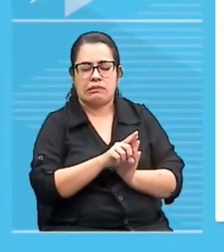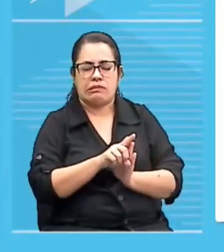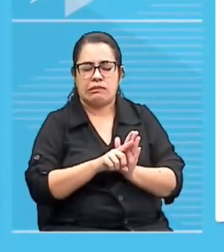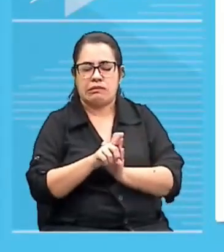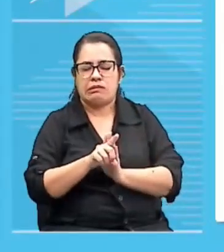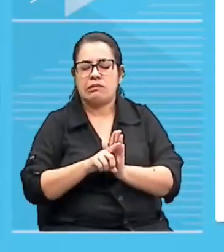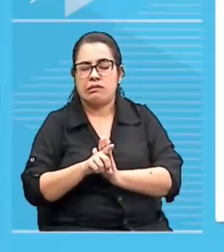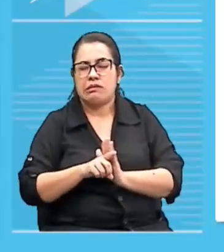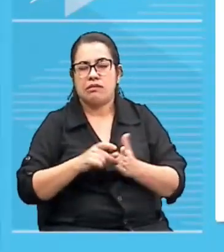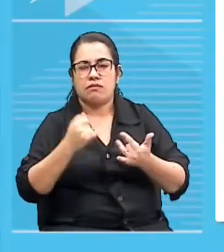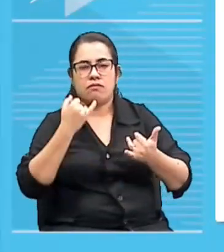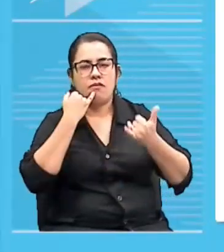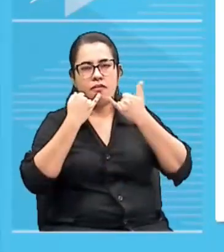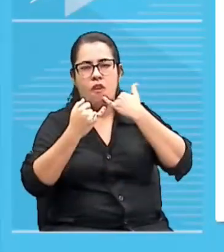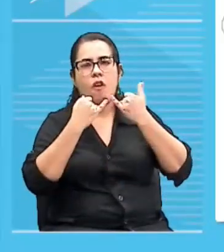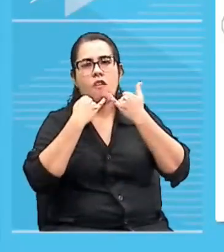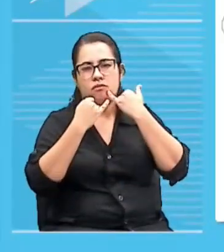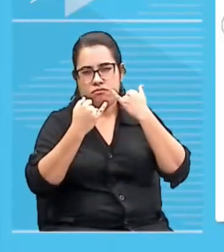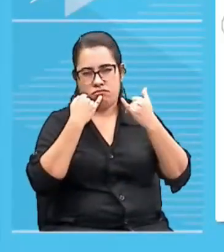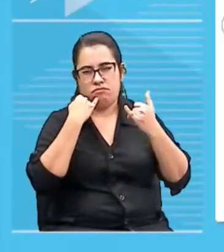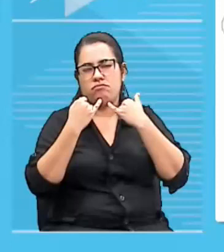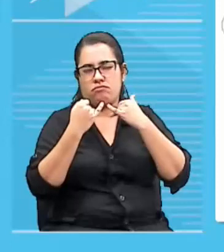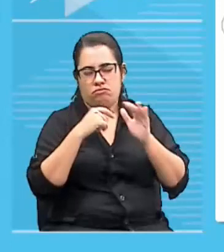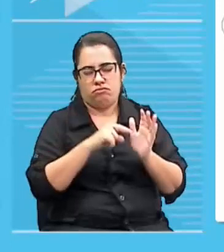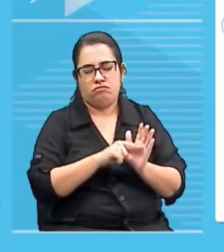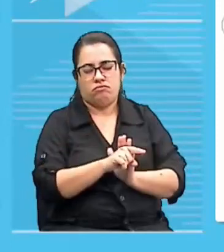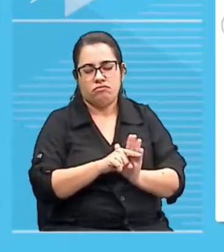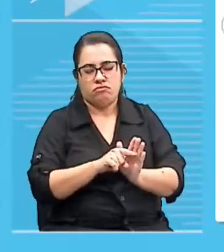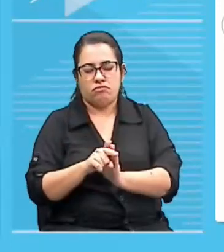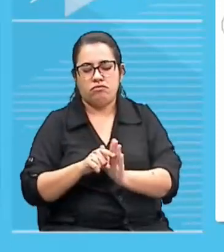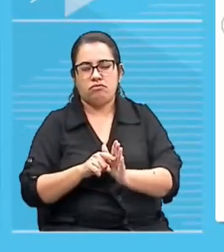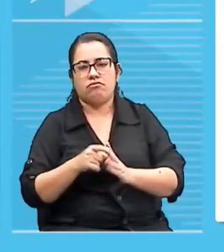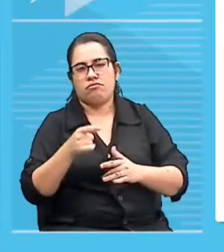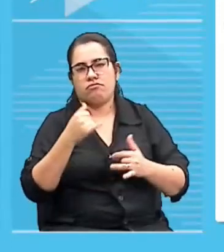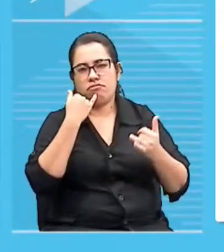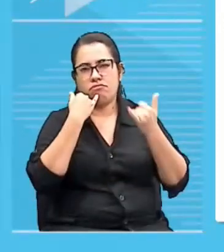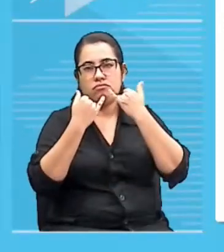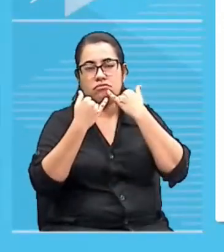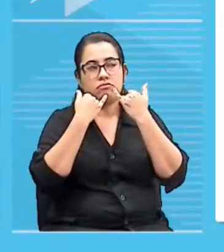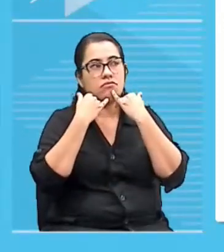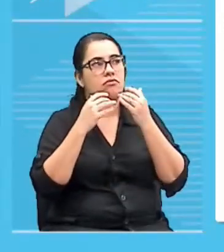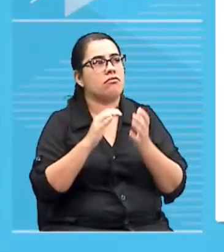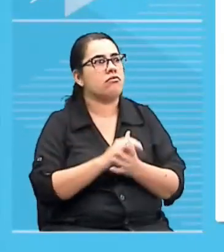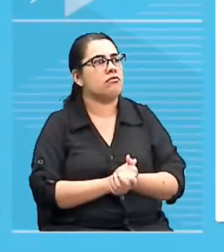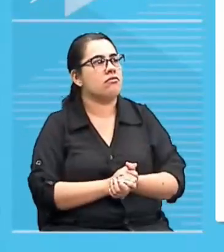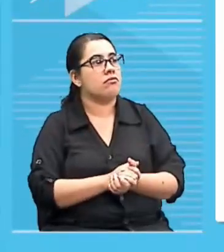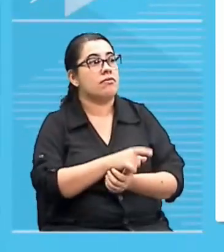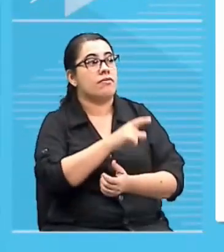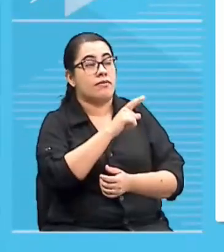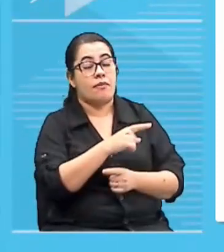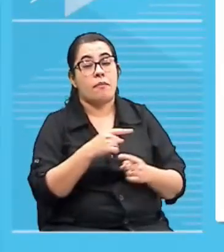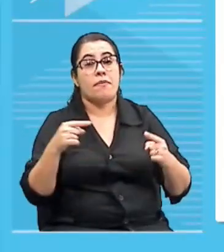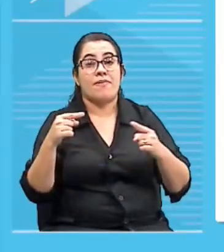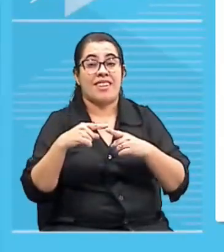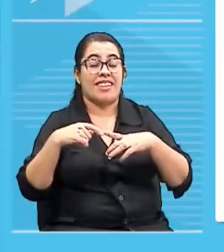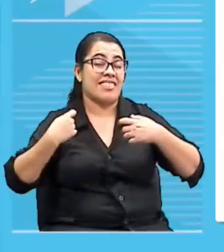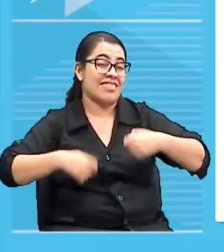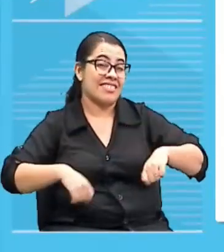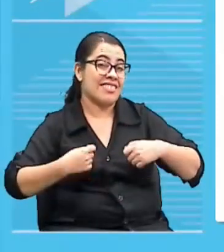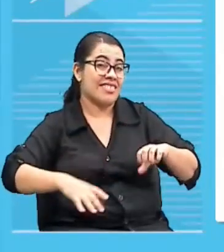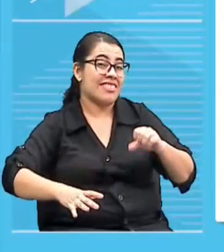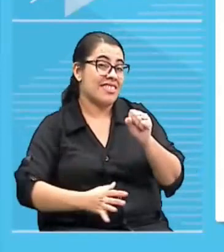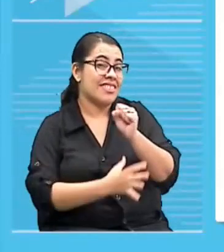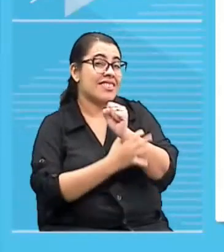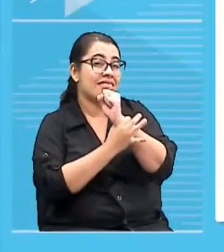dos dados, certo? A parte analítica dos dados. A cibersegurança, né? A necessidade